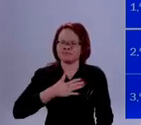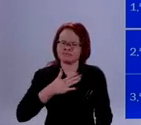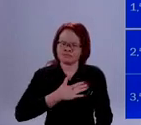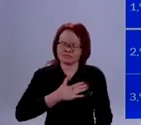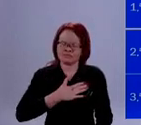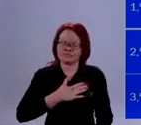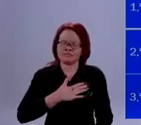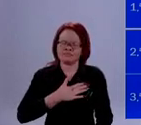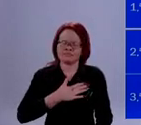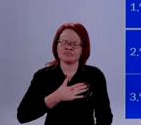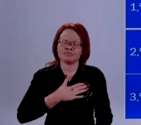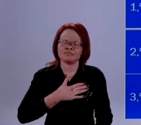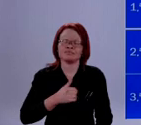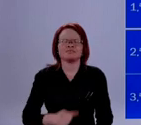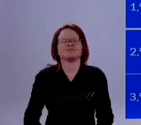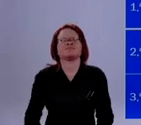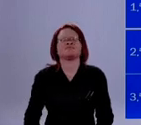disse meus